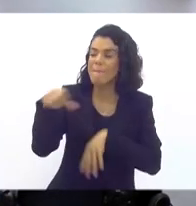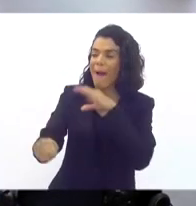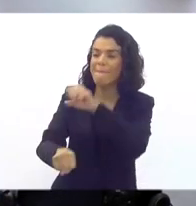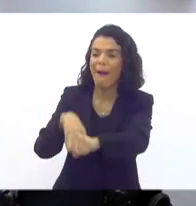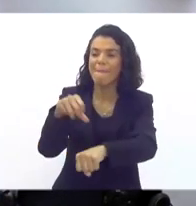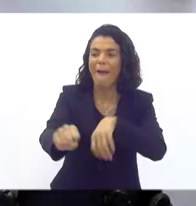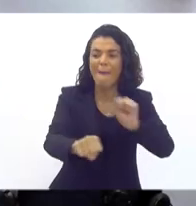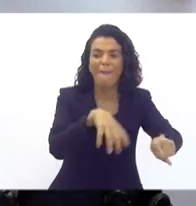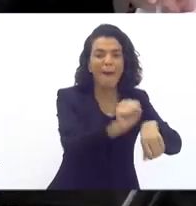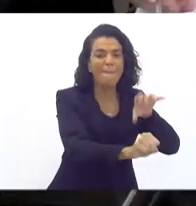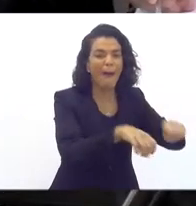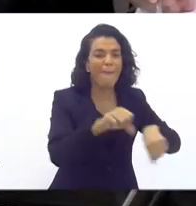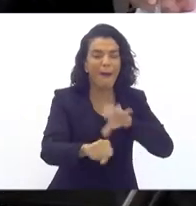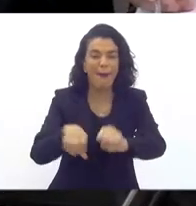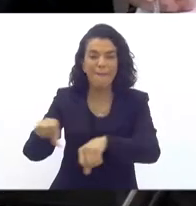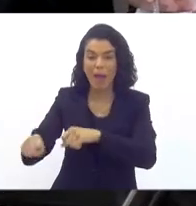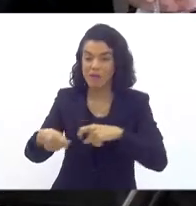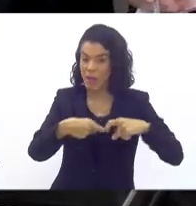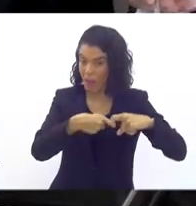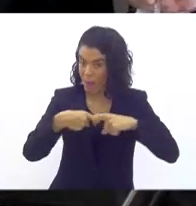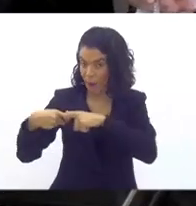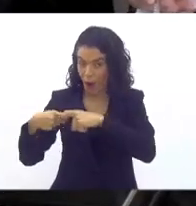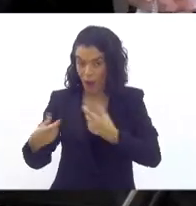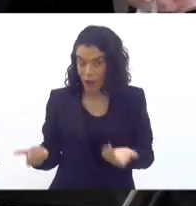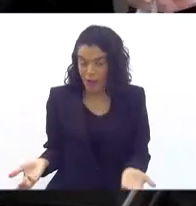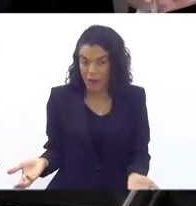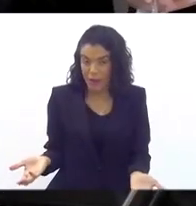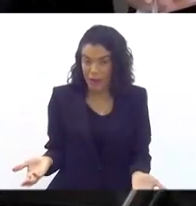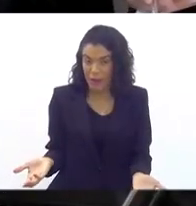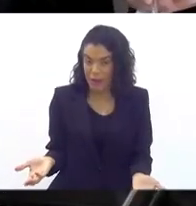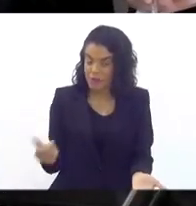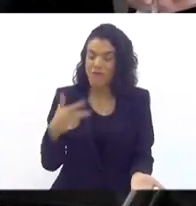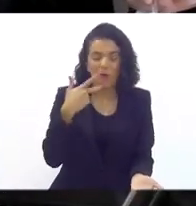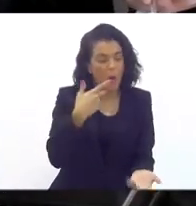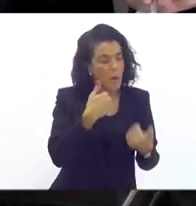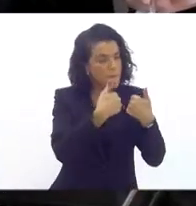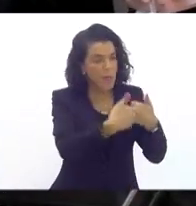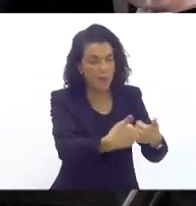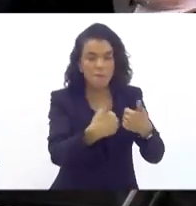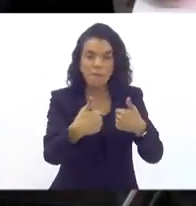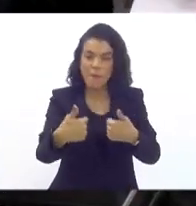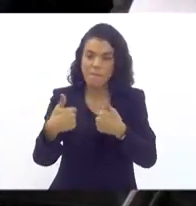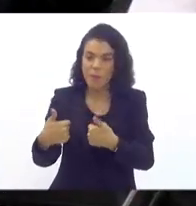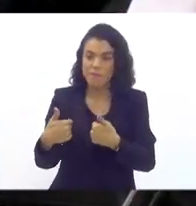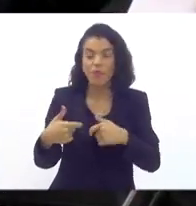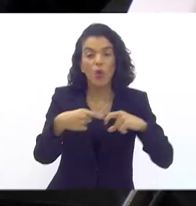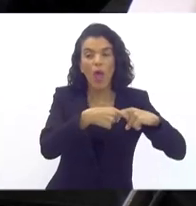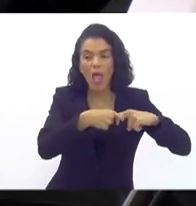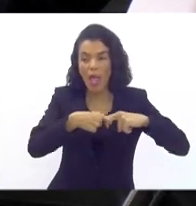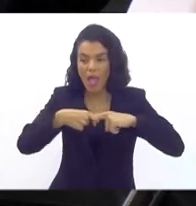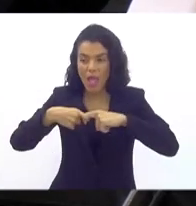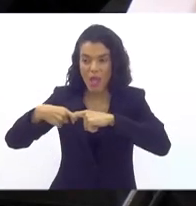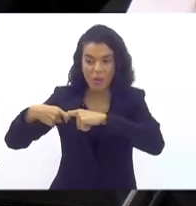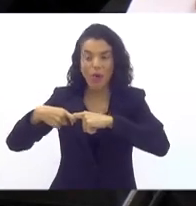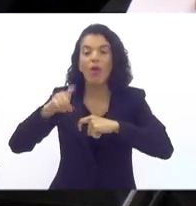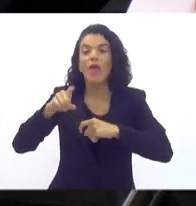uma indústria de reboque O senhor falou muito bem o deputado Amorim falou muito bem os reboques são de empresas fora